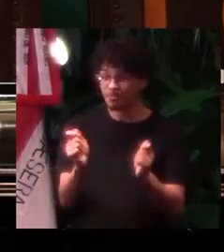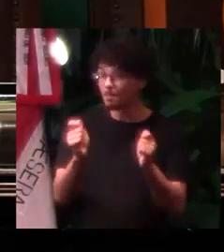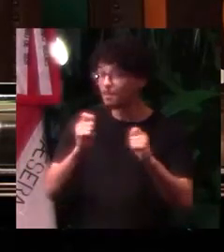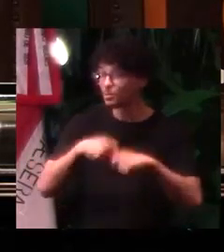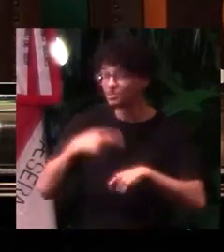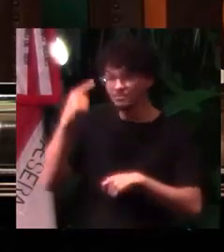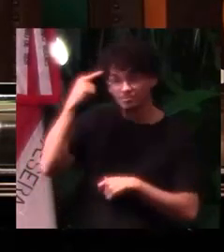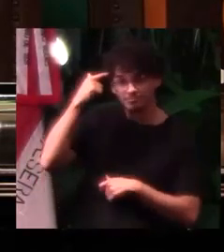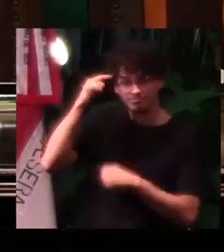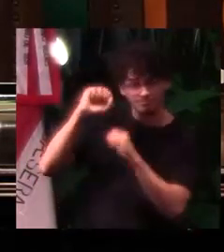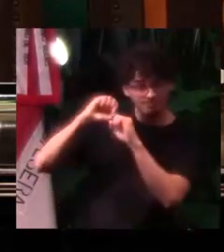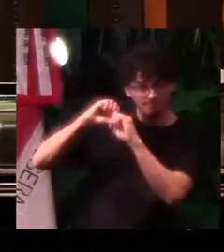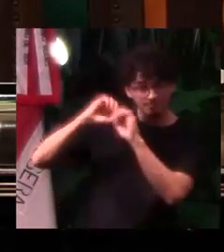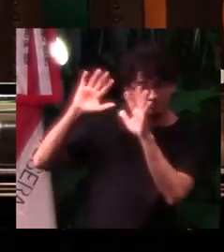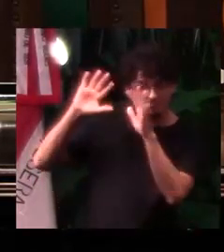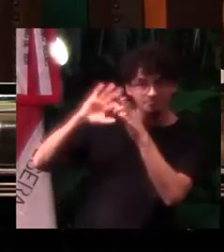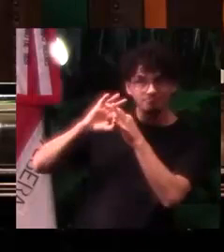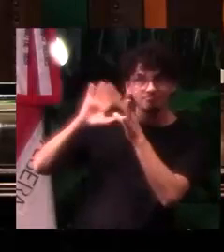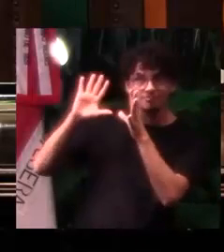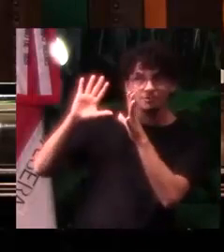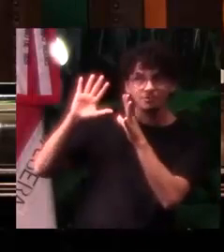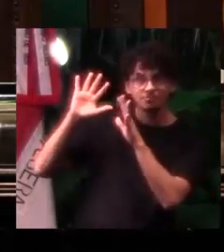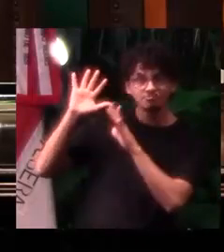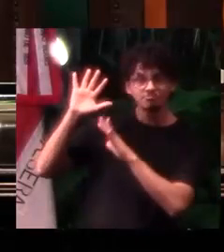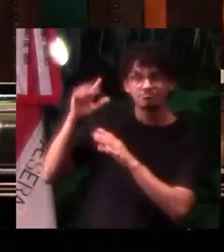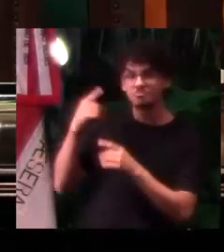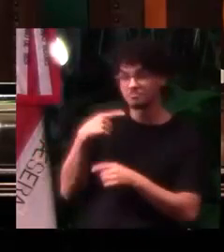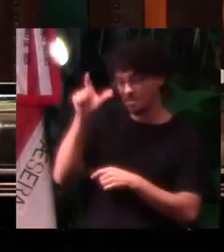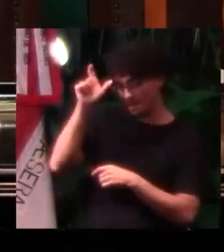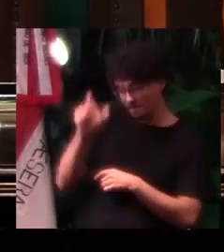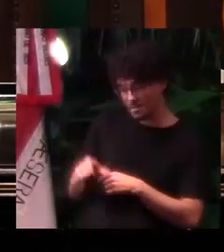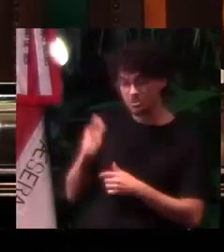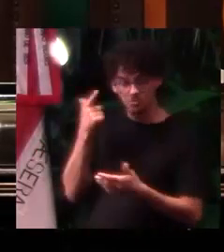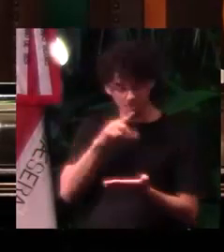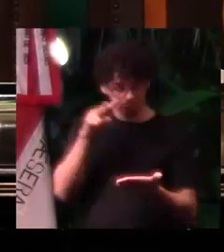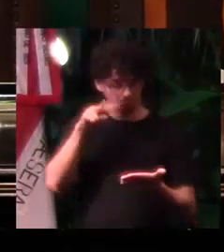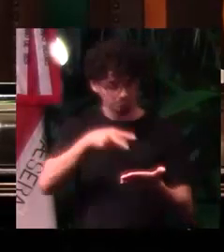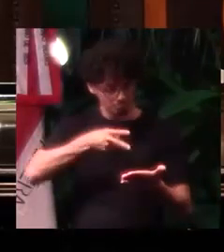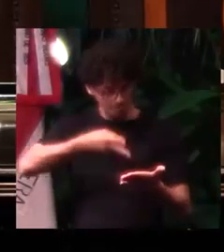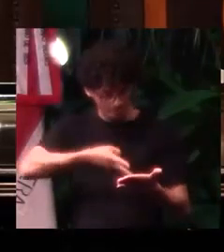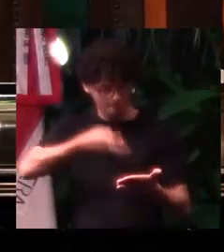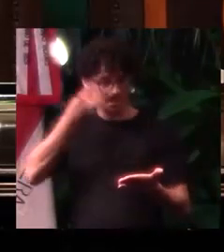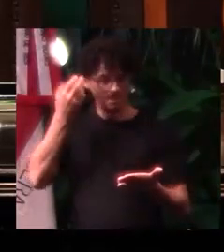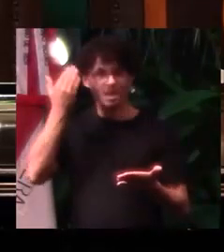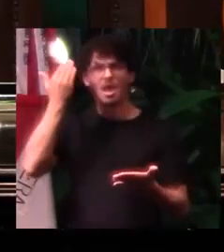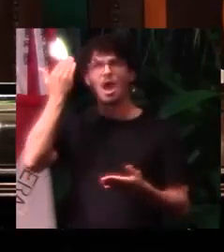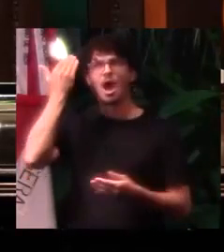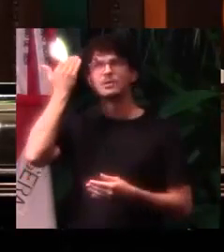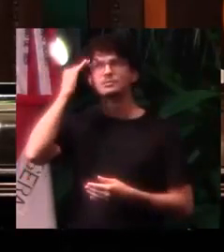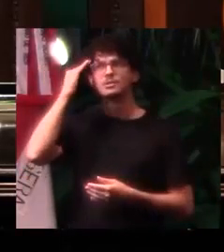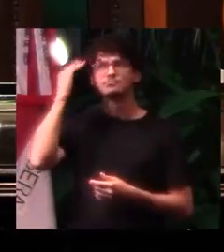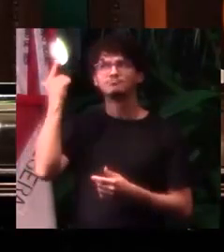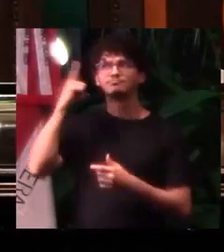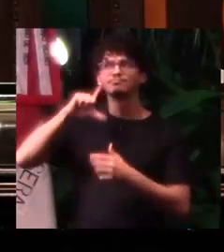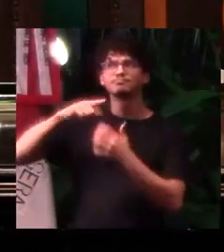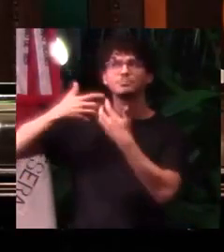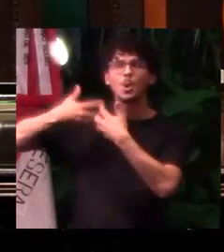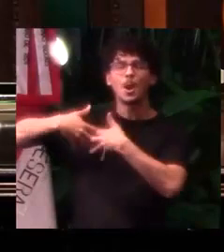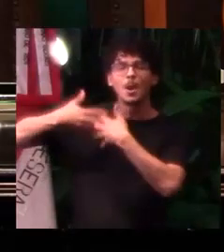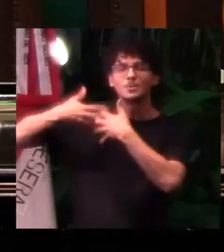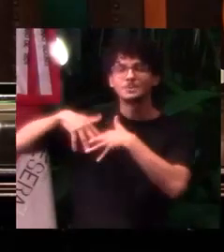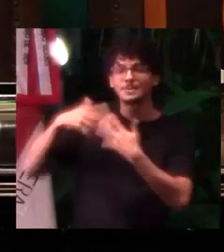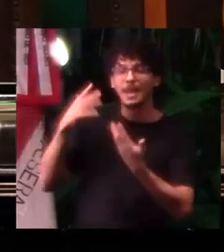campo muito fecundo para que o intérprete surja, para que o leitor, então, interaja. Né? E